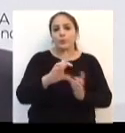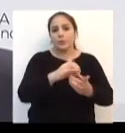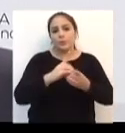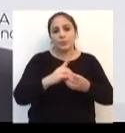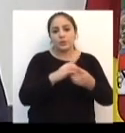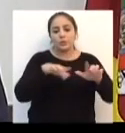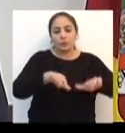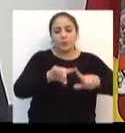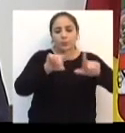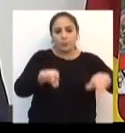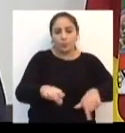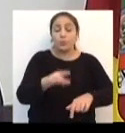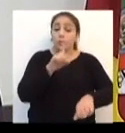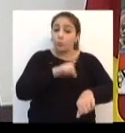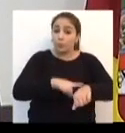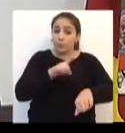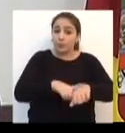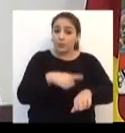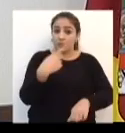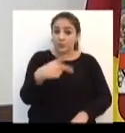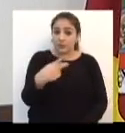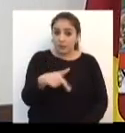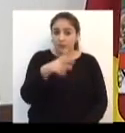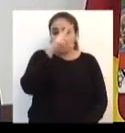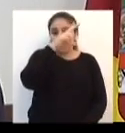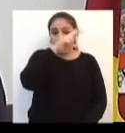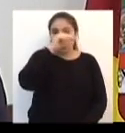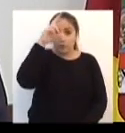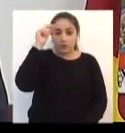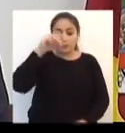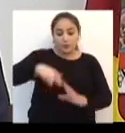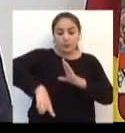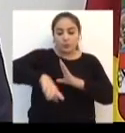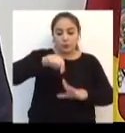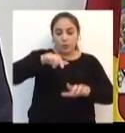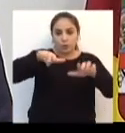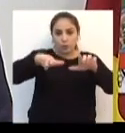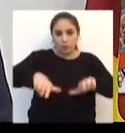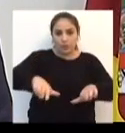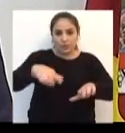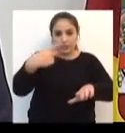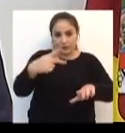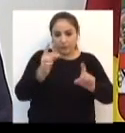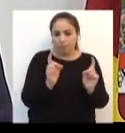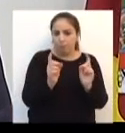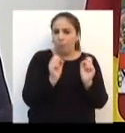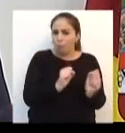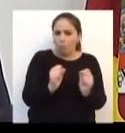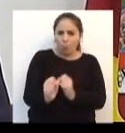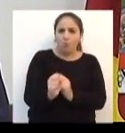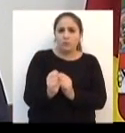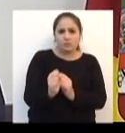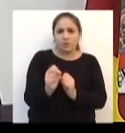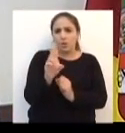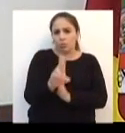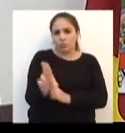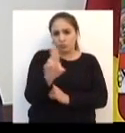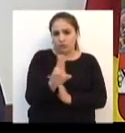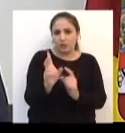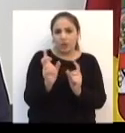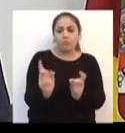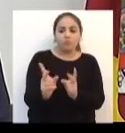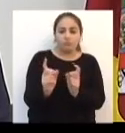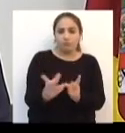do espaço público. A partir do momento em que o poder público define um local para que esse comércio possa ser